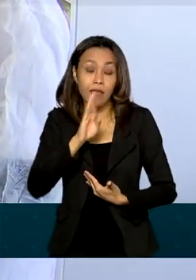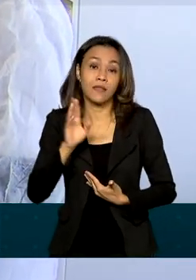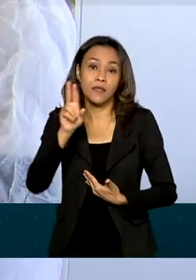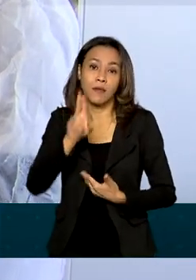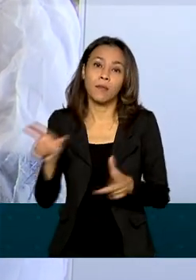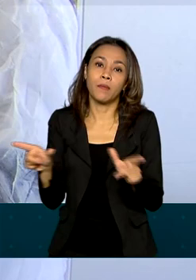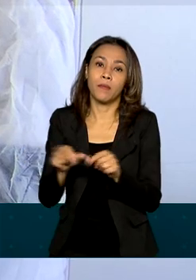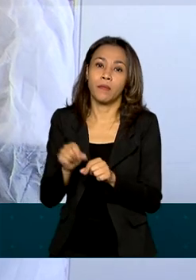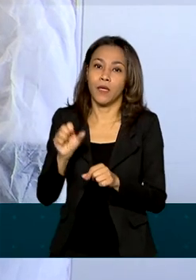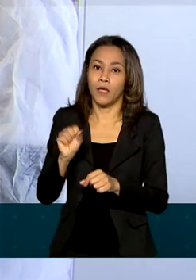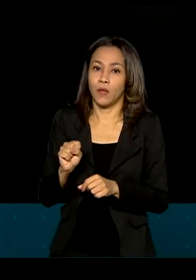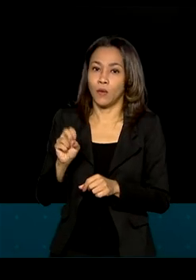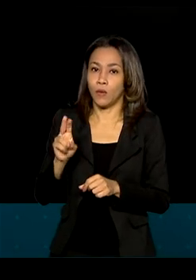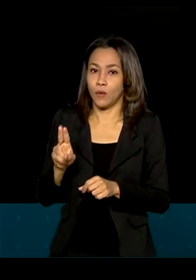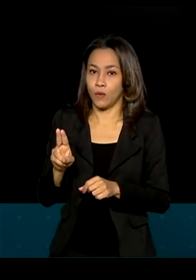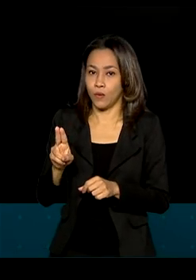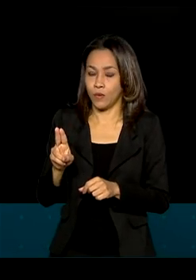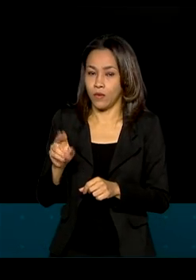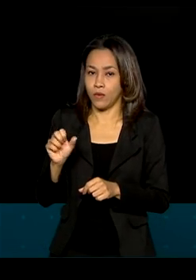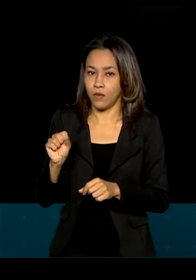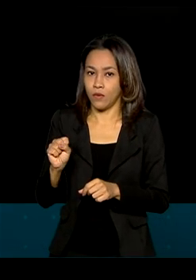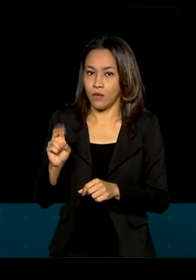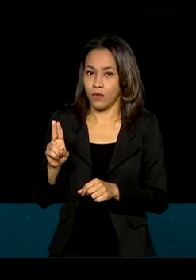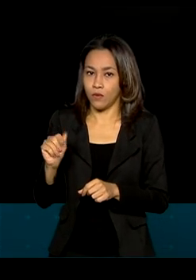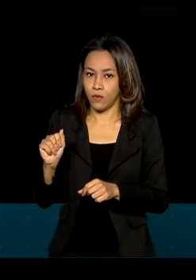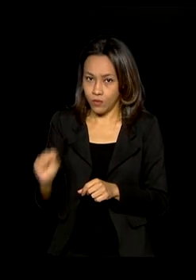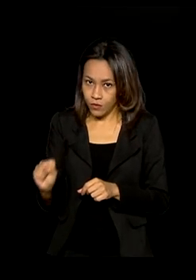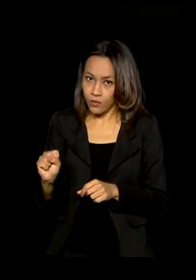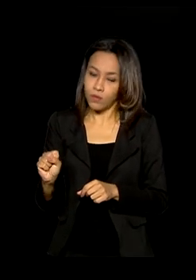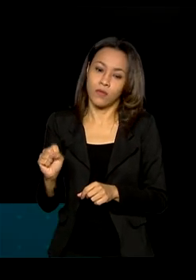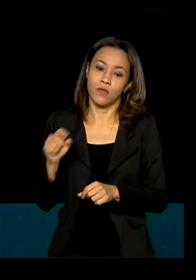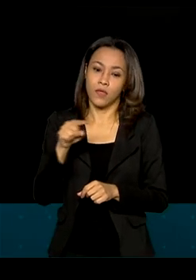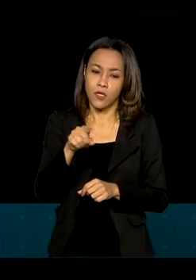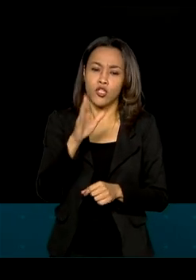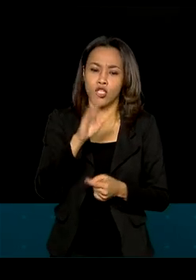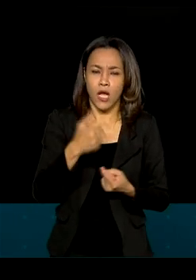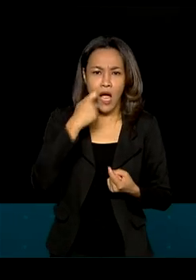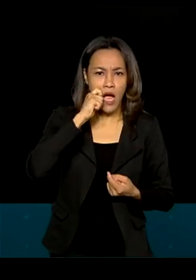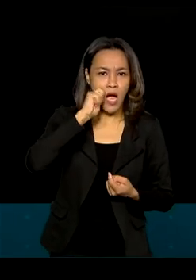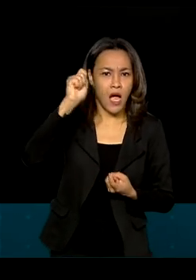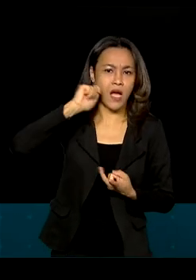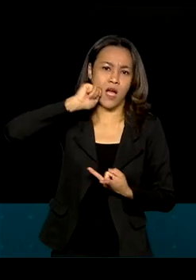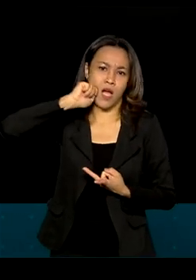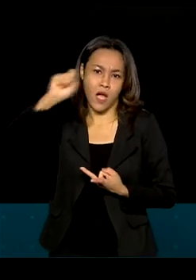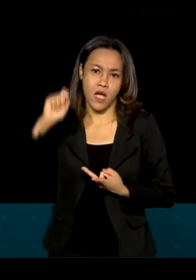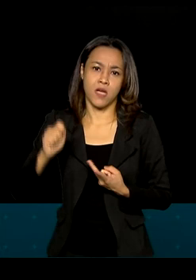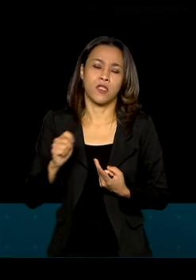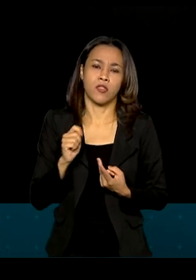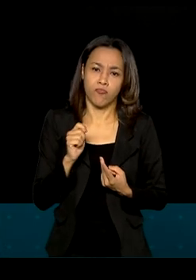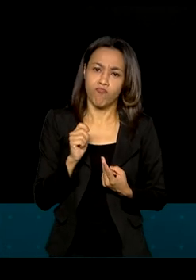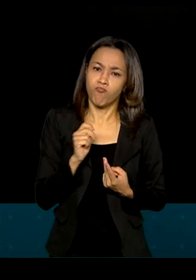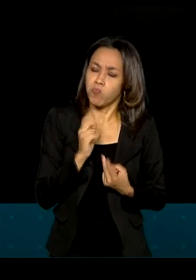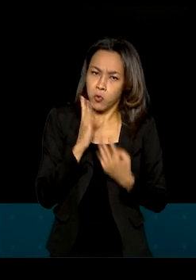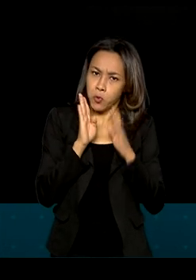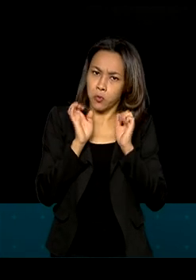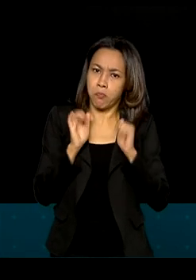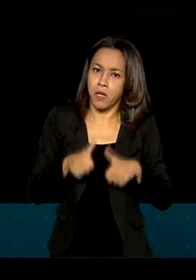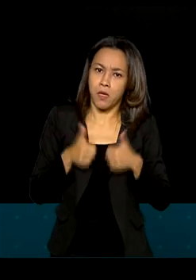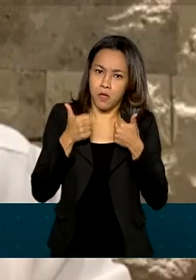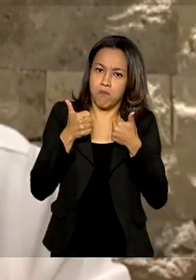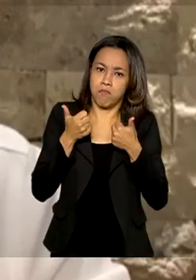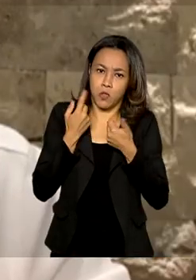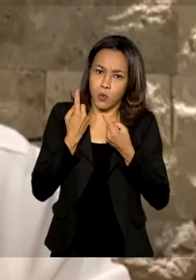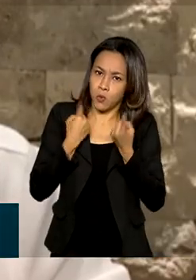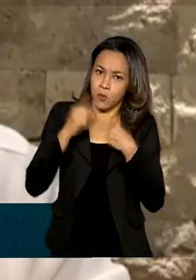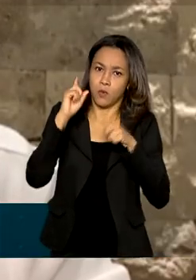de Saúde, o SUS. Fiz 4 extrações de siso e todas ocorreram muito bem, com muito